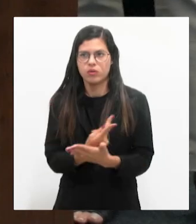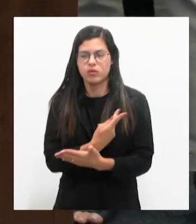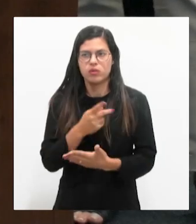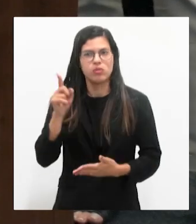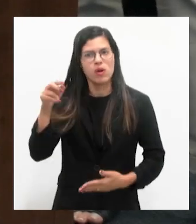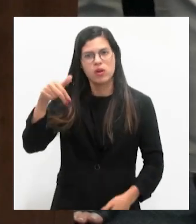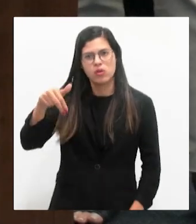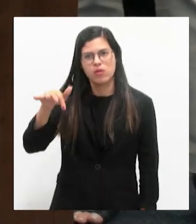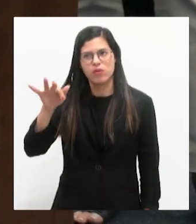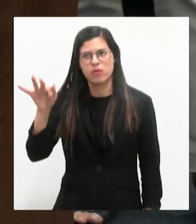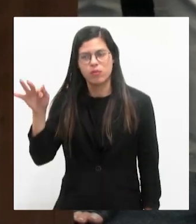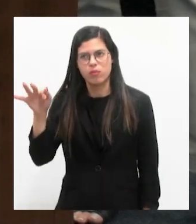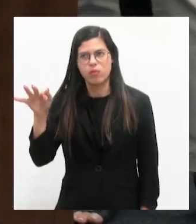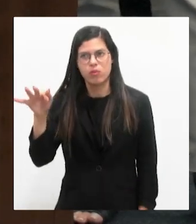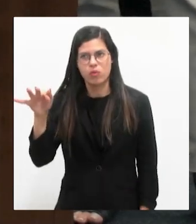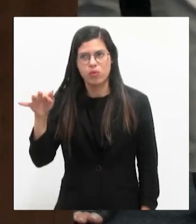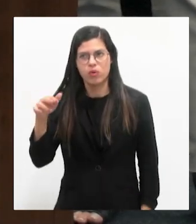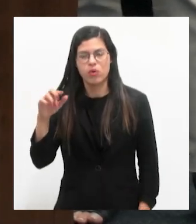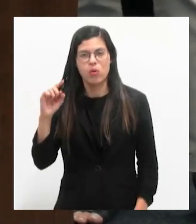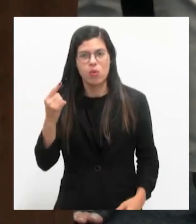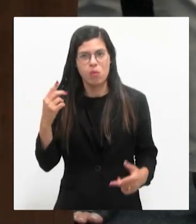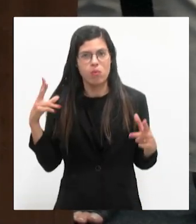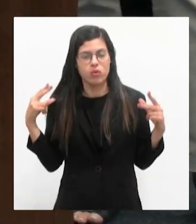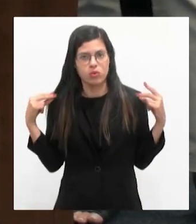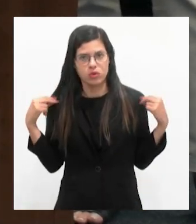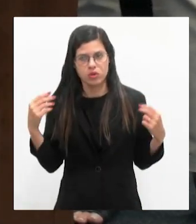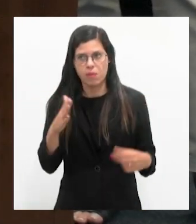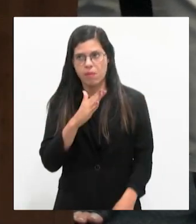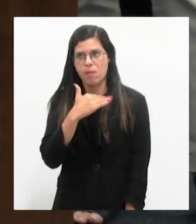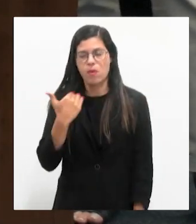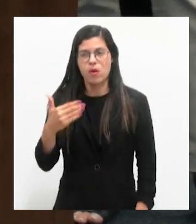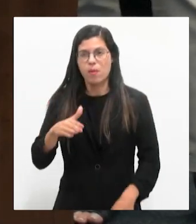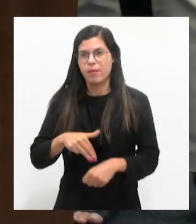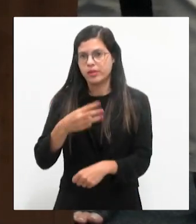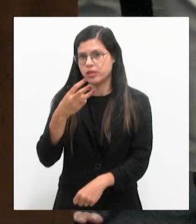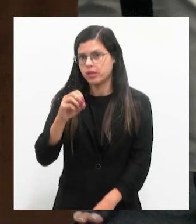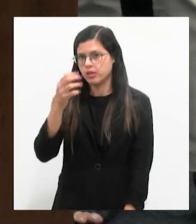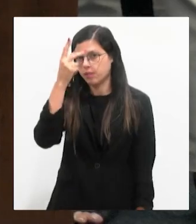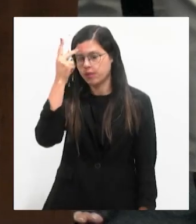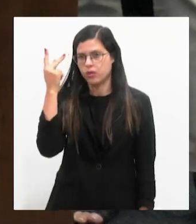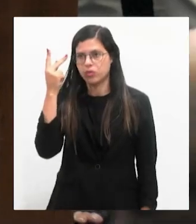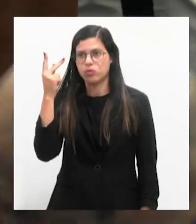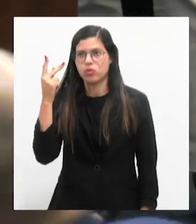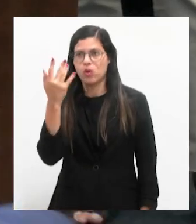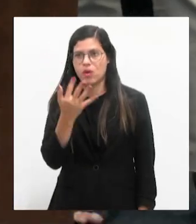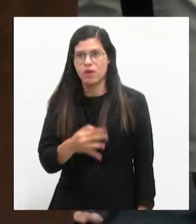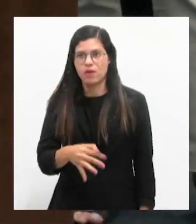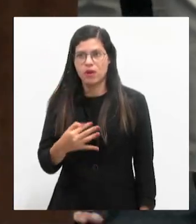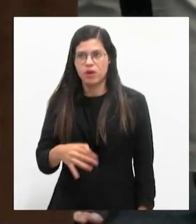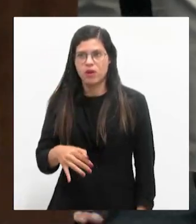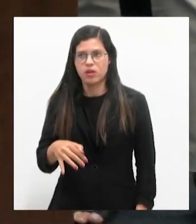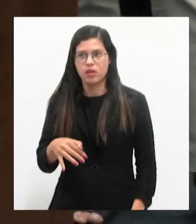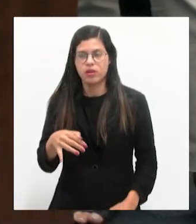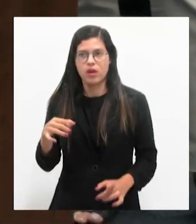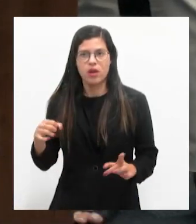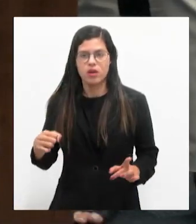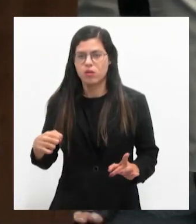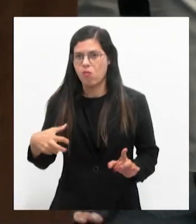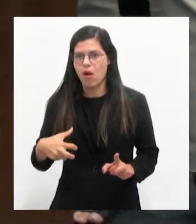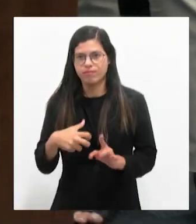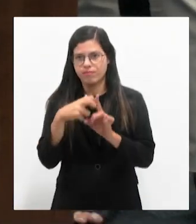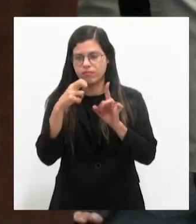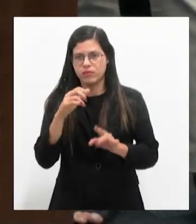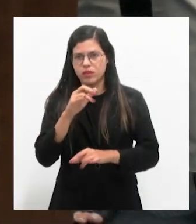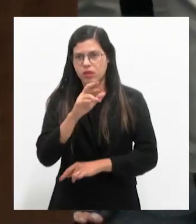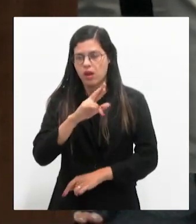Friburgo. Um motorista morreu e mais de 30 pessoas ficaram feridas em um grave acidente na RJ 150,